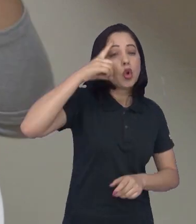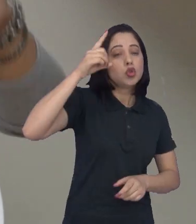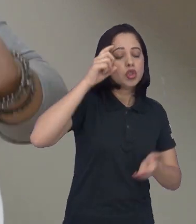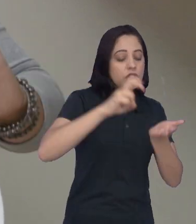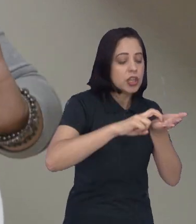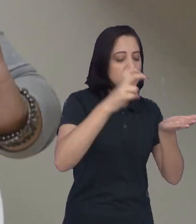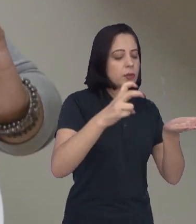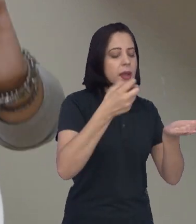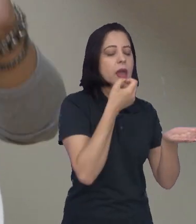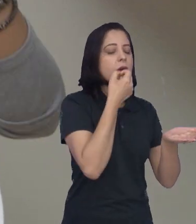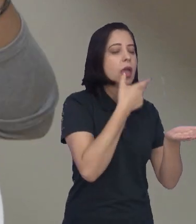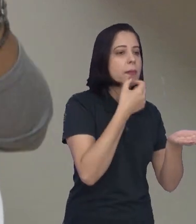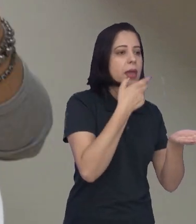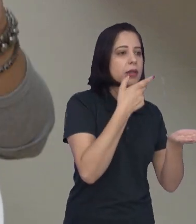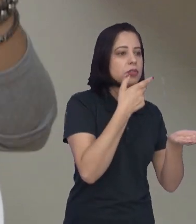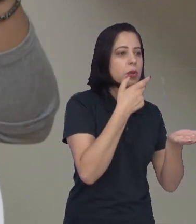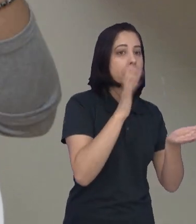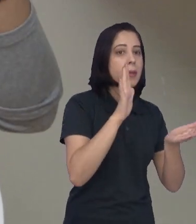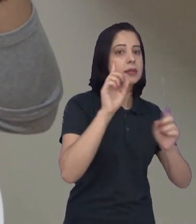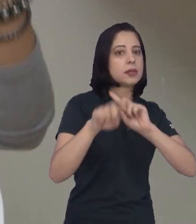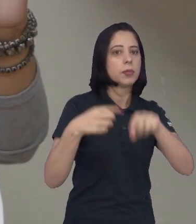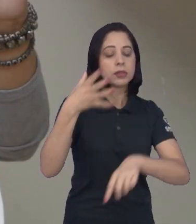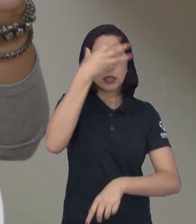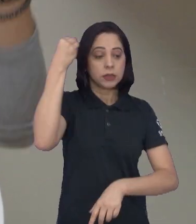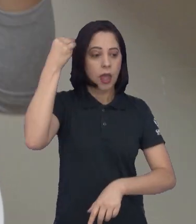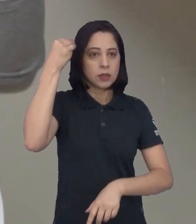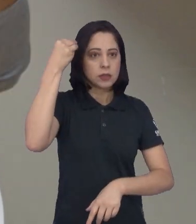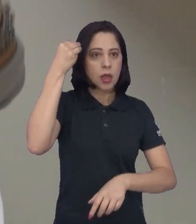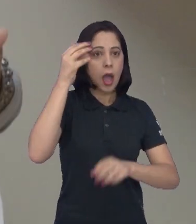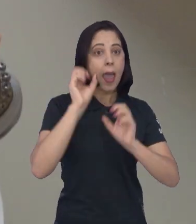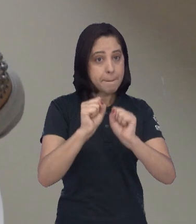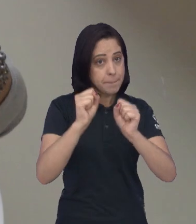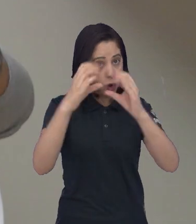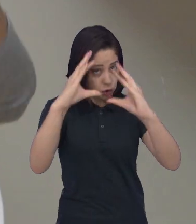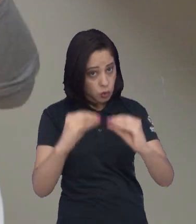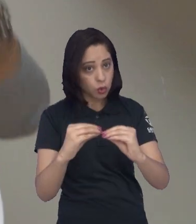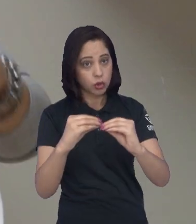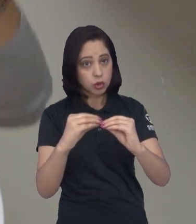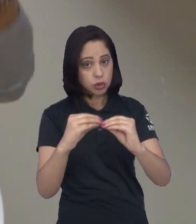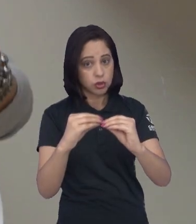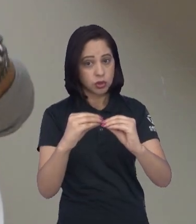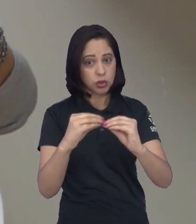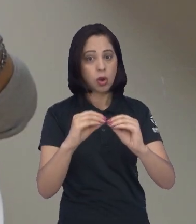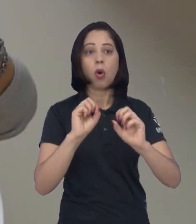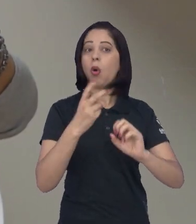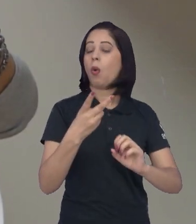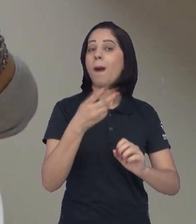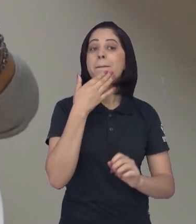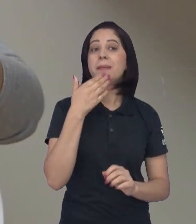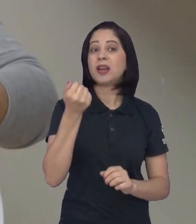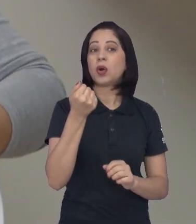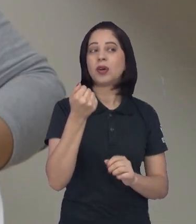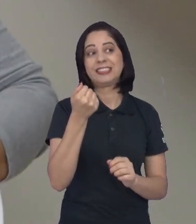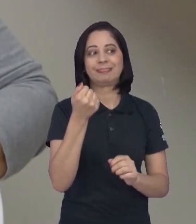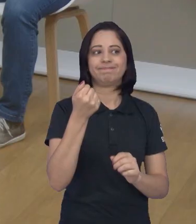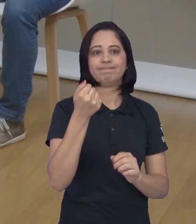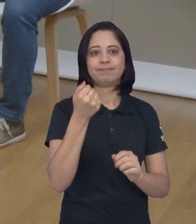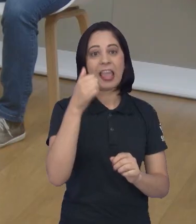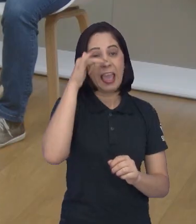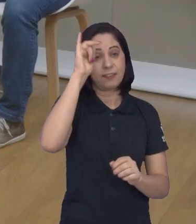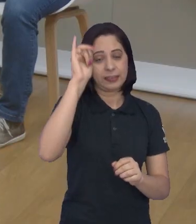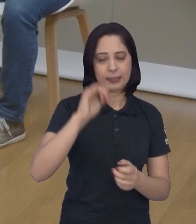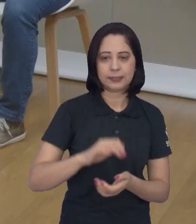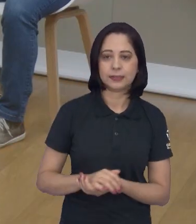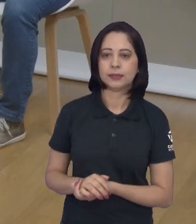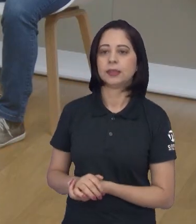noite que eu não tomei hoje eu posso tomar esse remédio agora à noite e o outro de manhã ou é melhor pular não é o ideal